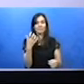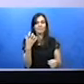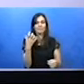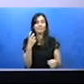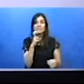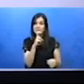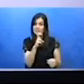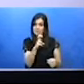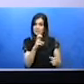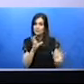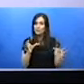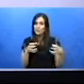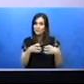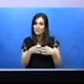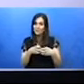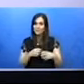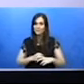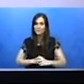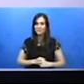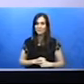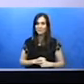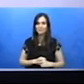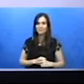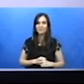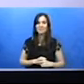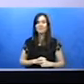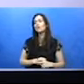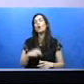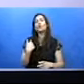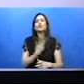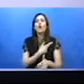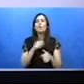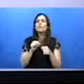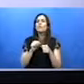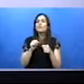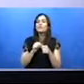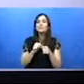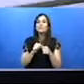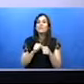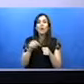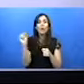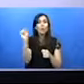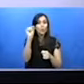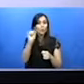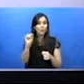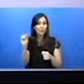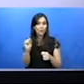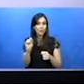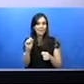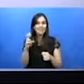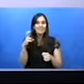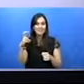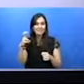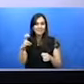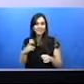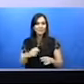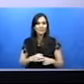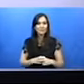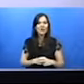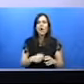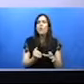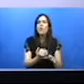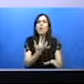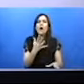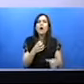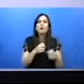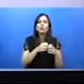1, 2, 3, 4, 5. Nós temos 5 equipes. Nós vamos fazer o registro do número 5. Escreva a quantidade de ovos que